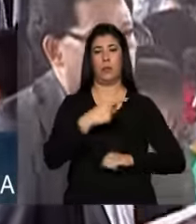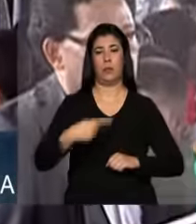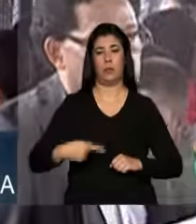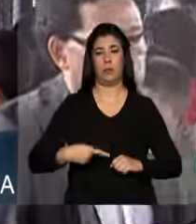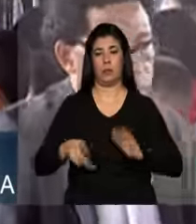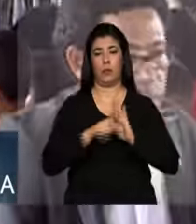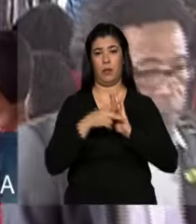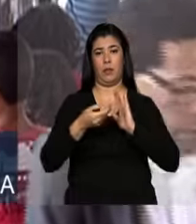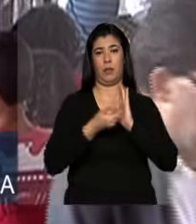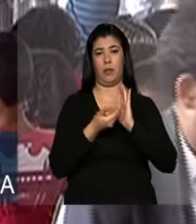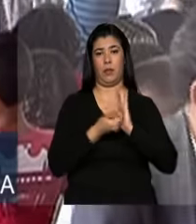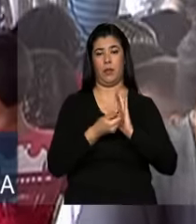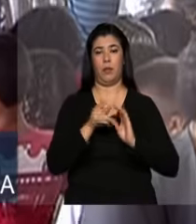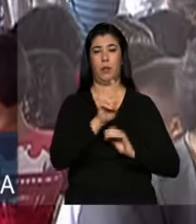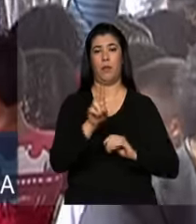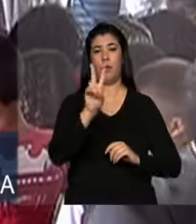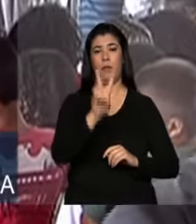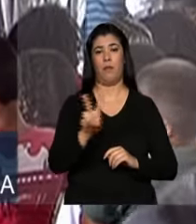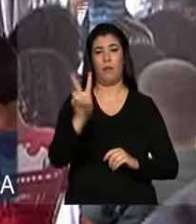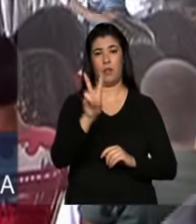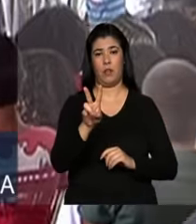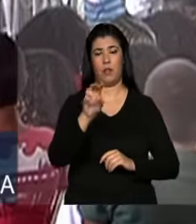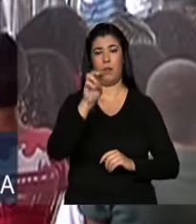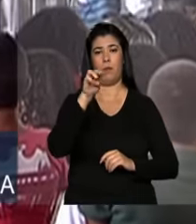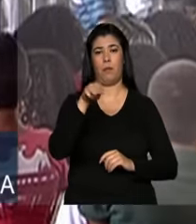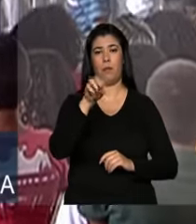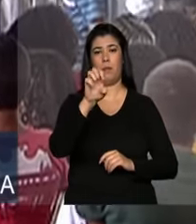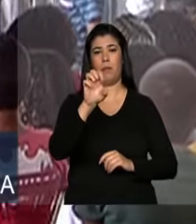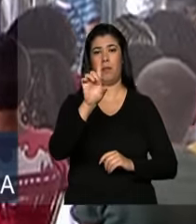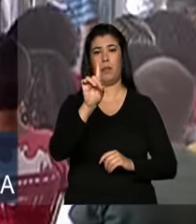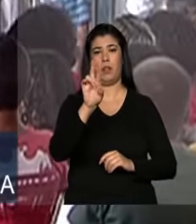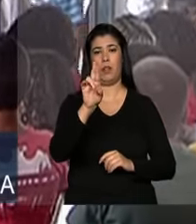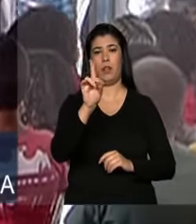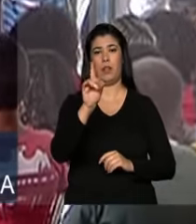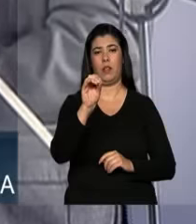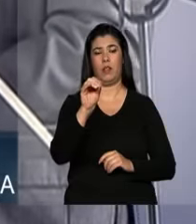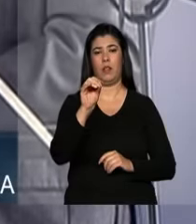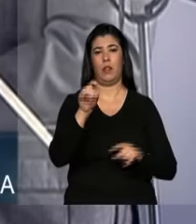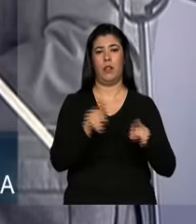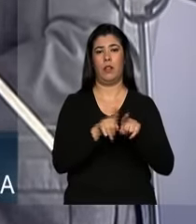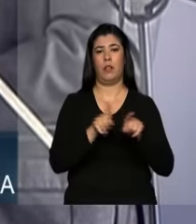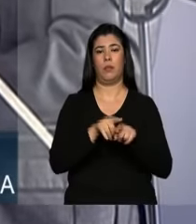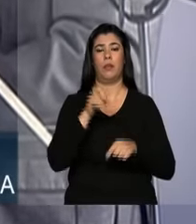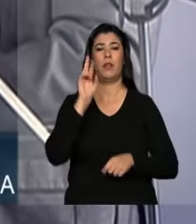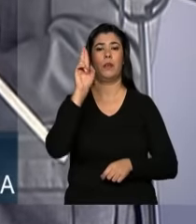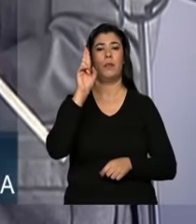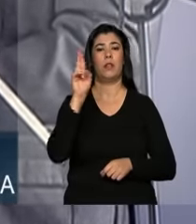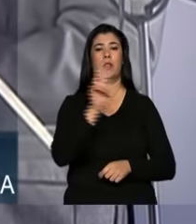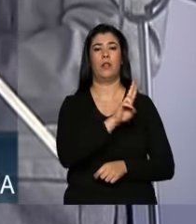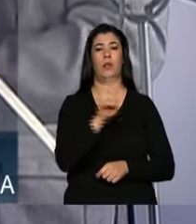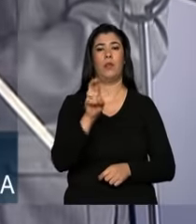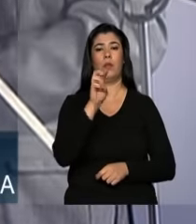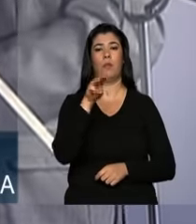Câmara, vereador Damião Medrado. Em nome de Mitu, presidente do Sindicato dos Trabalhadores Rurais.